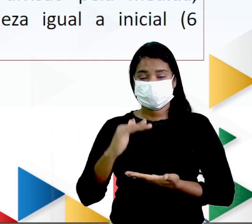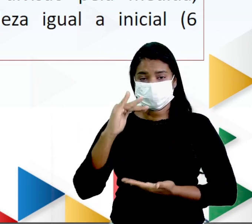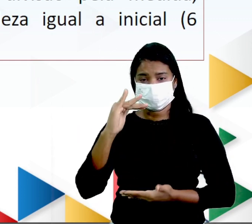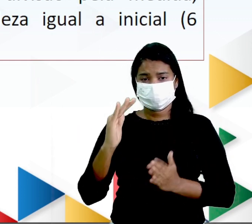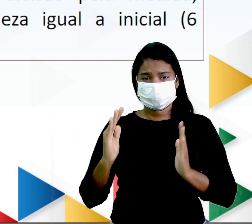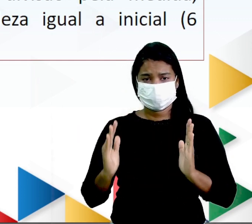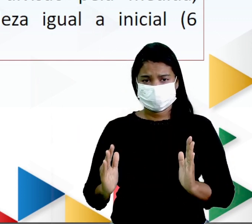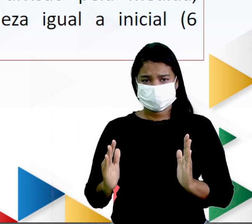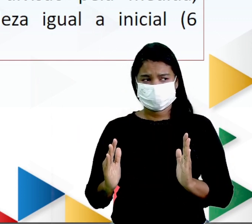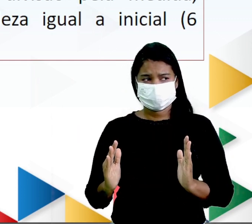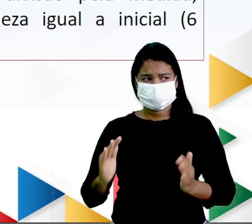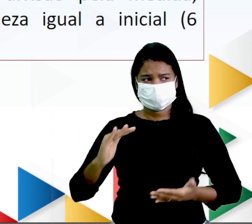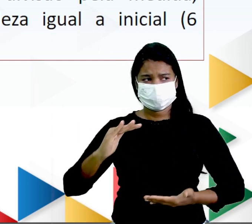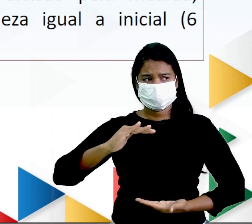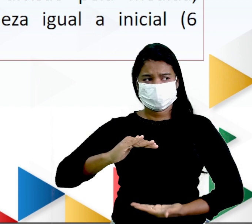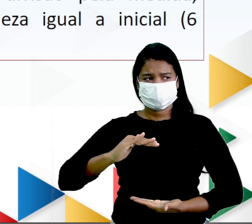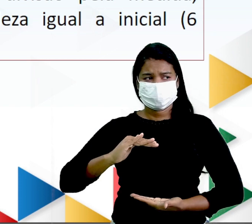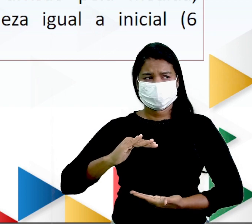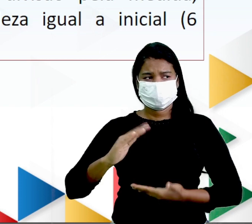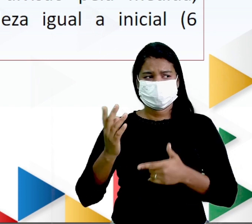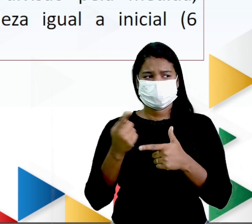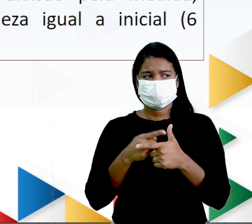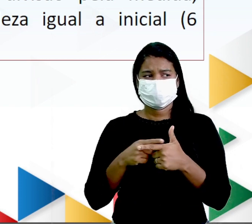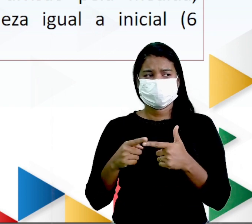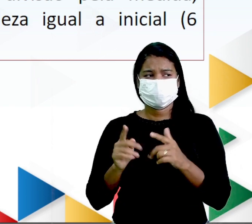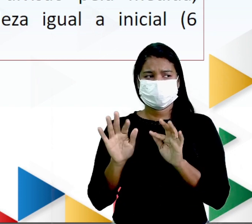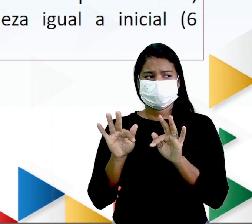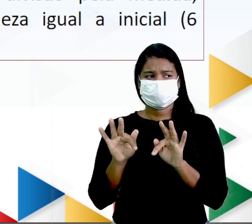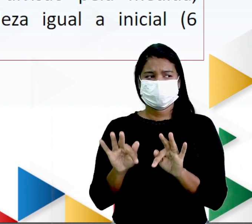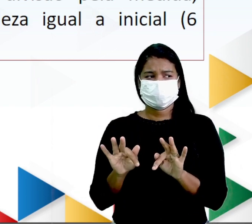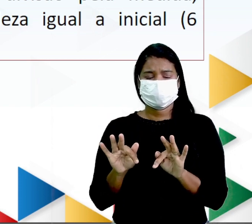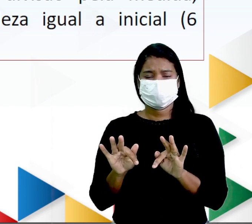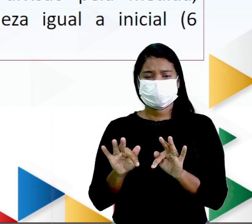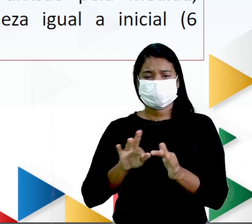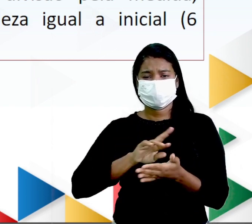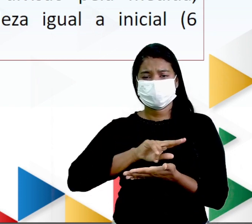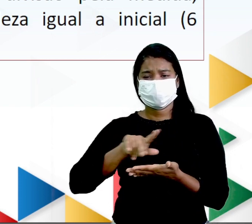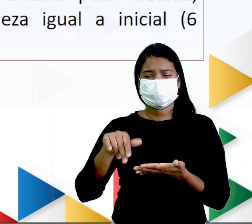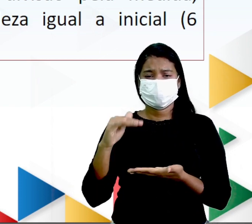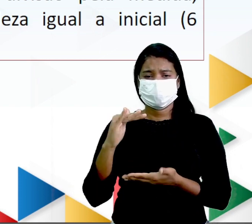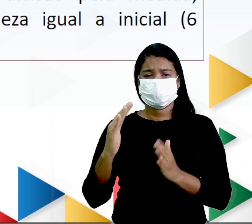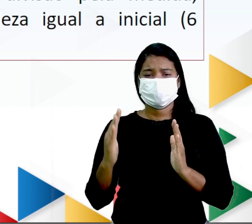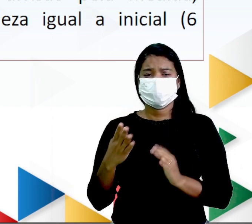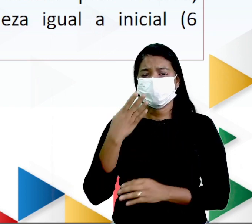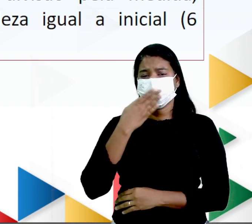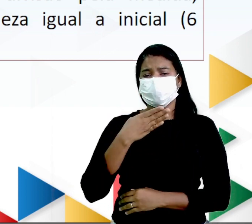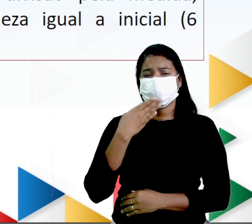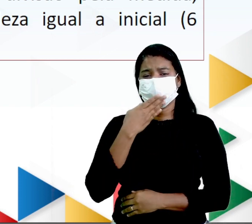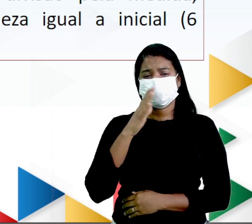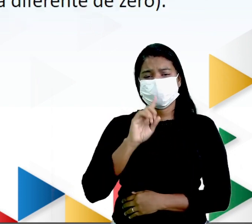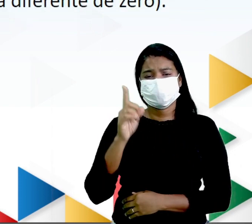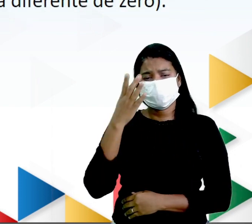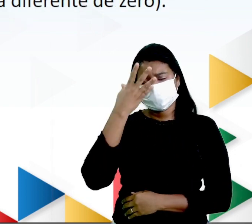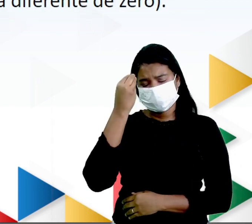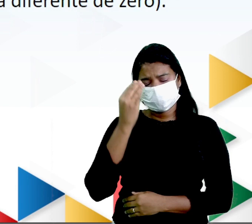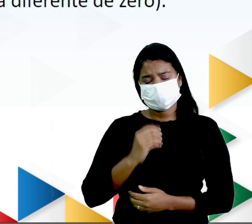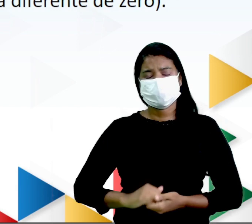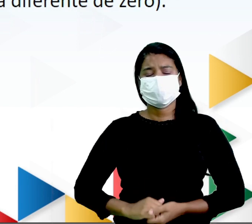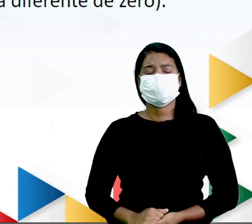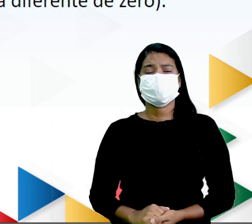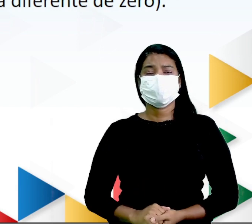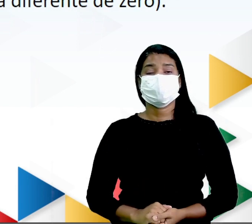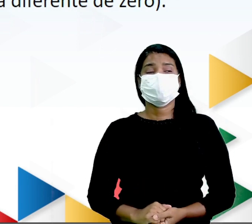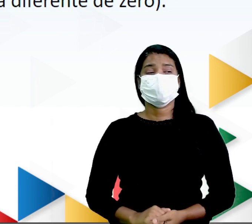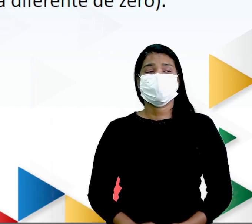Então, eu tenho doces subdivididos, mas no final eu tenho caixas com doces, tá bom? Então não esquece desse detalhe,